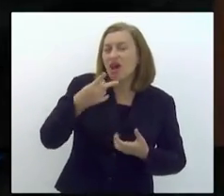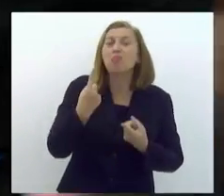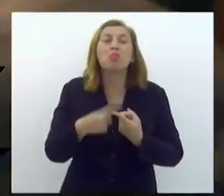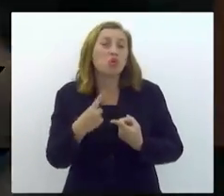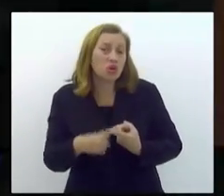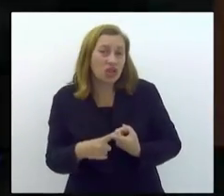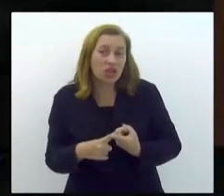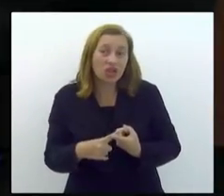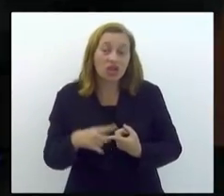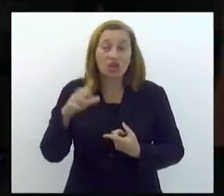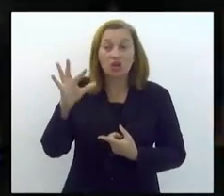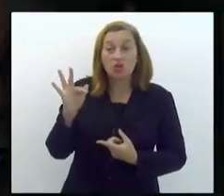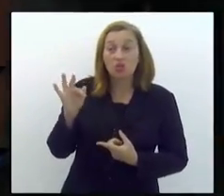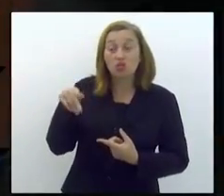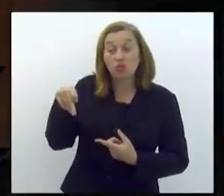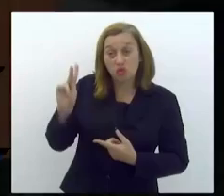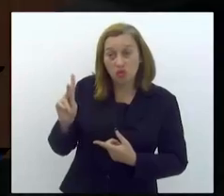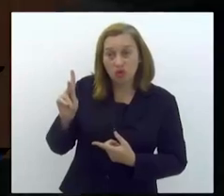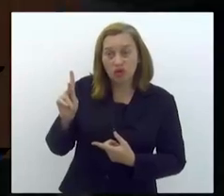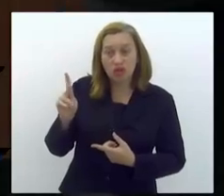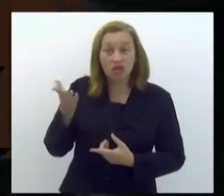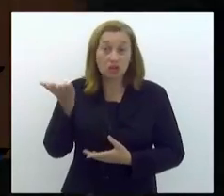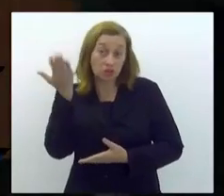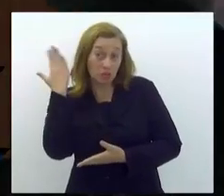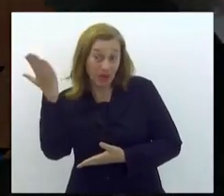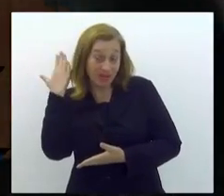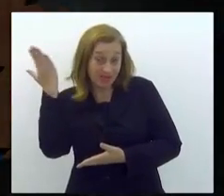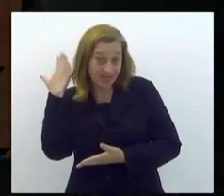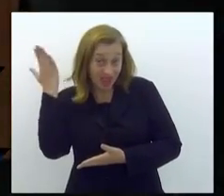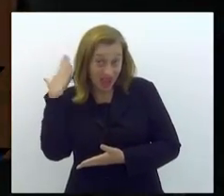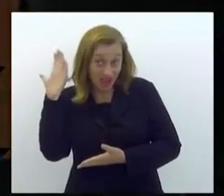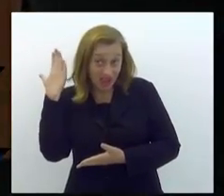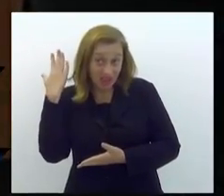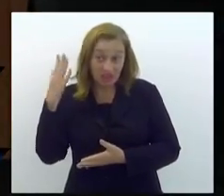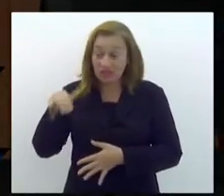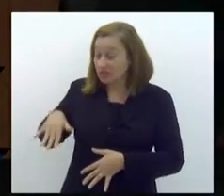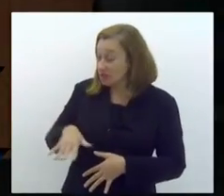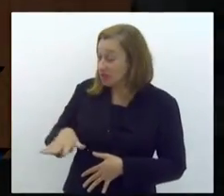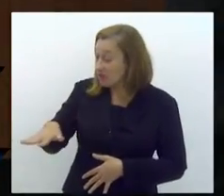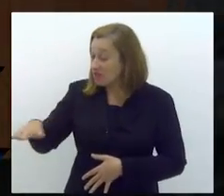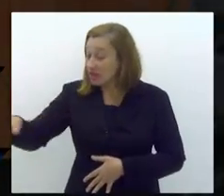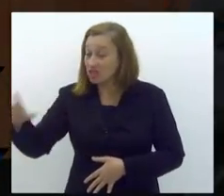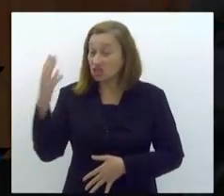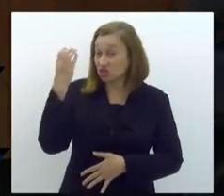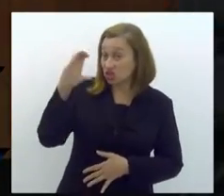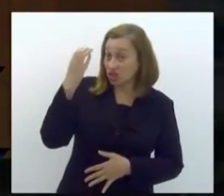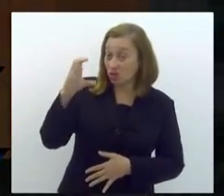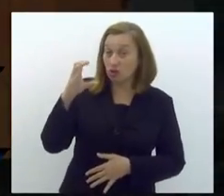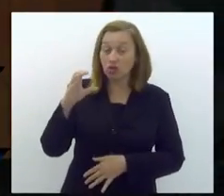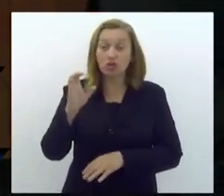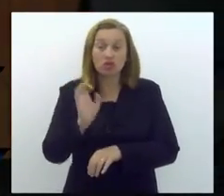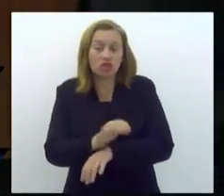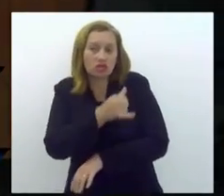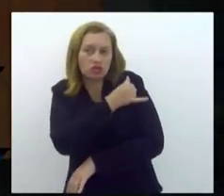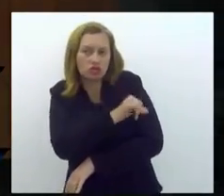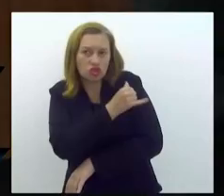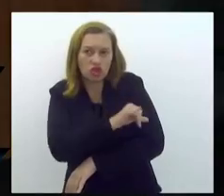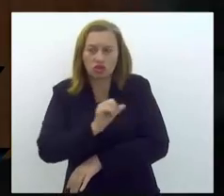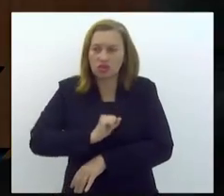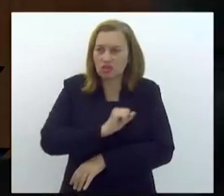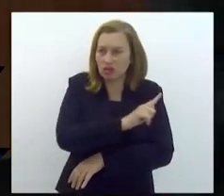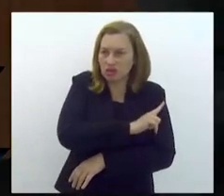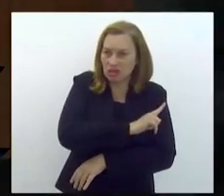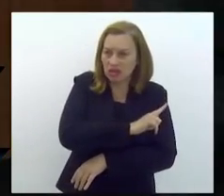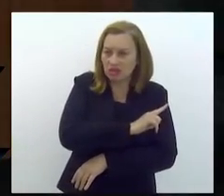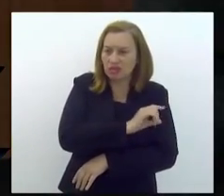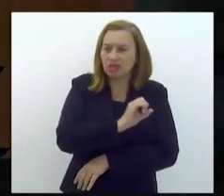o funk das antigas seja ele onde for nas comunidades de Niterói nas favelas do Rio de Janeiro de São Gonçalo de